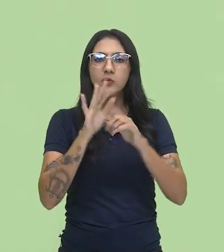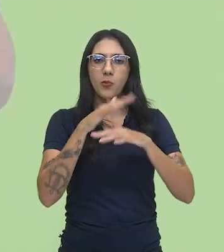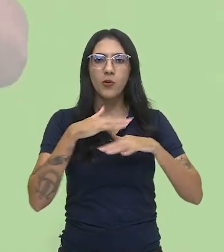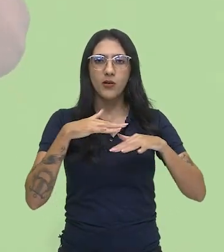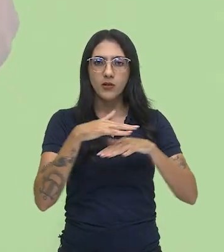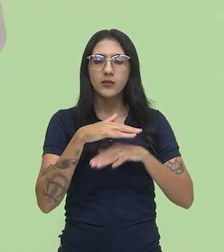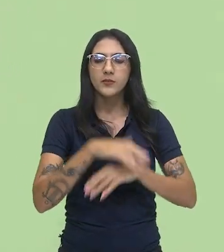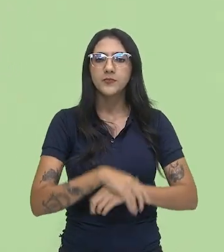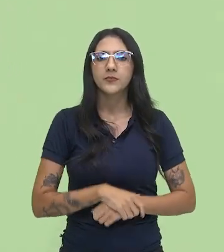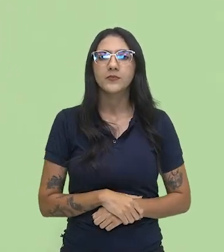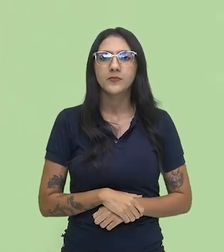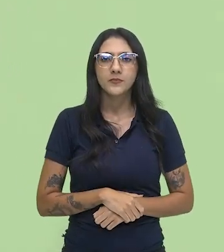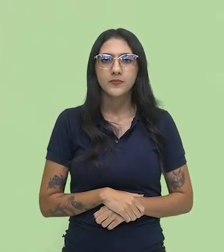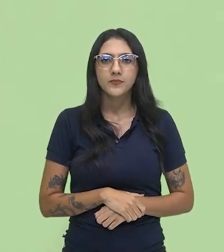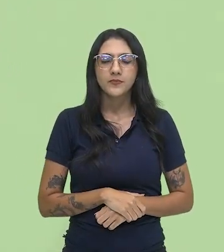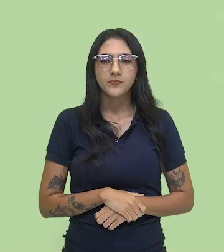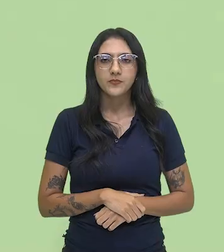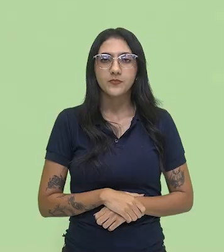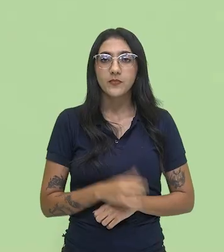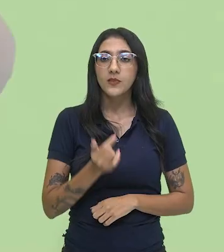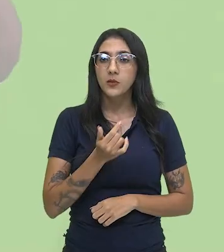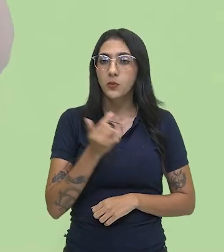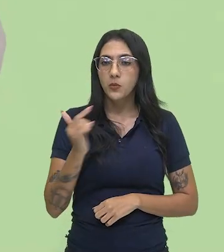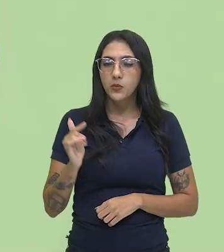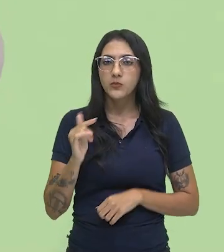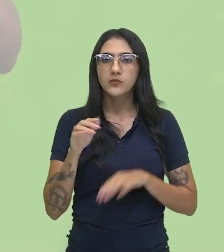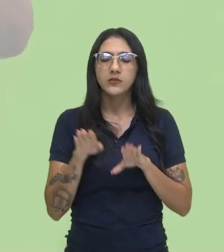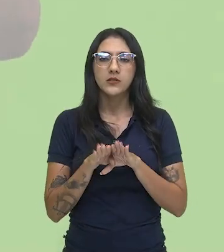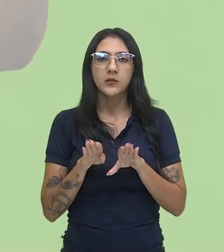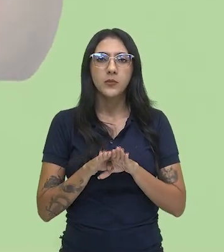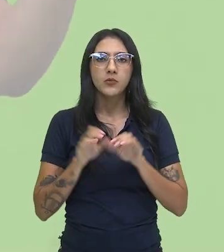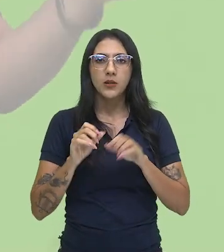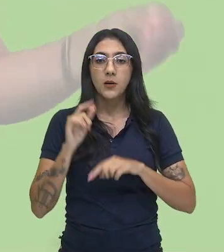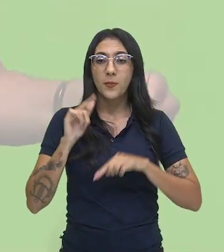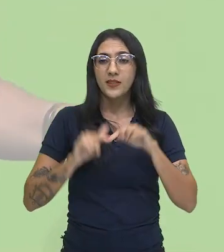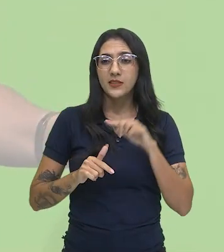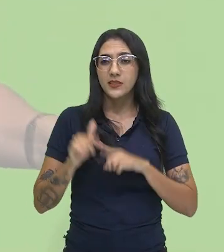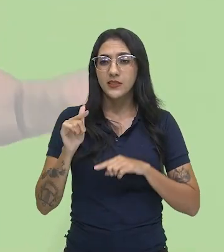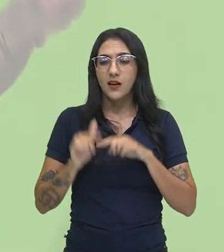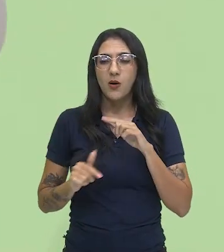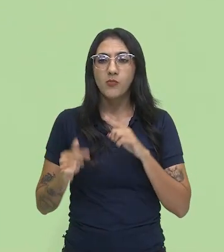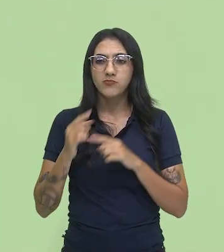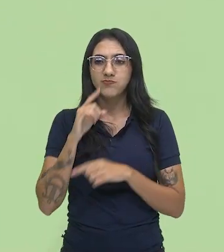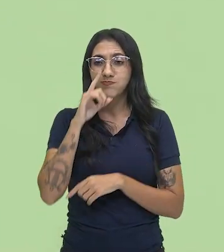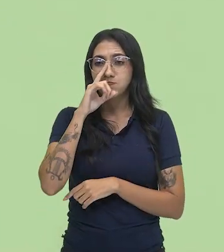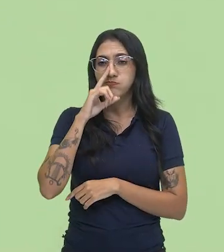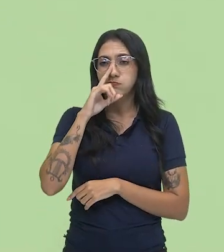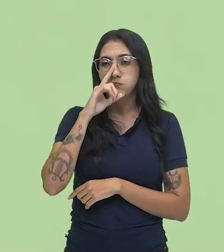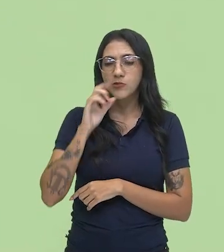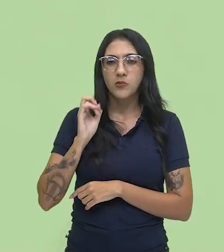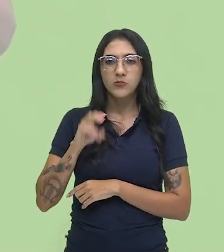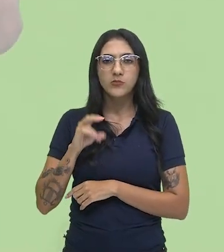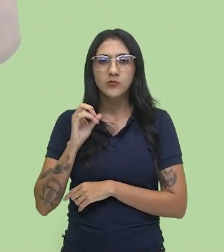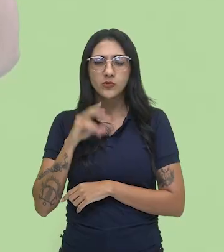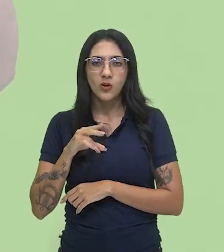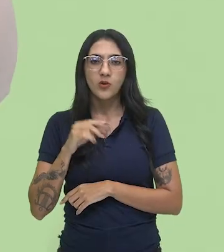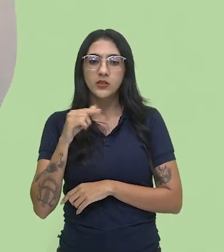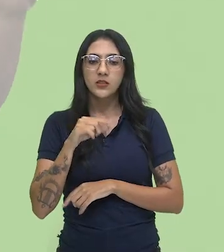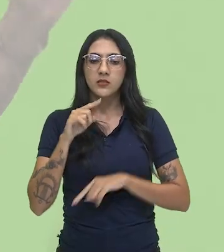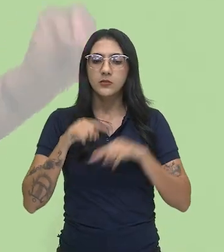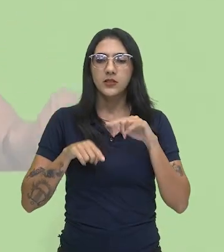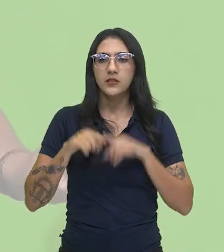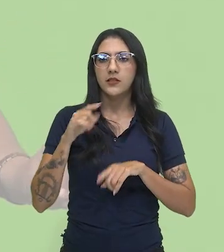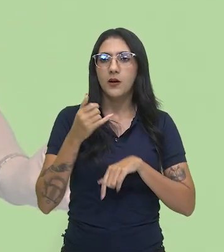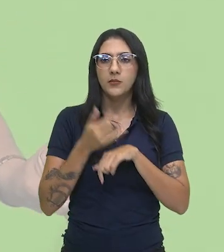atmosférico. Um outro fator são a presença de metais pesados na composição